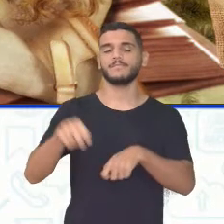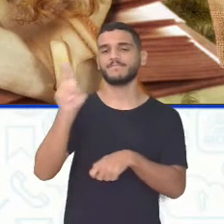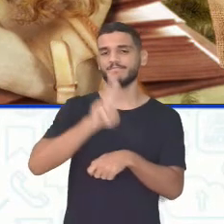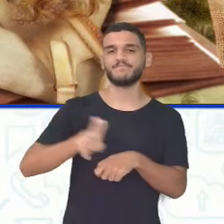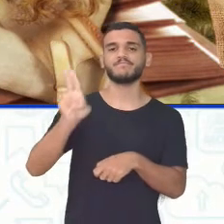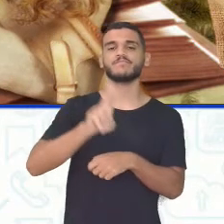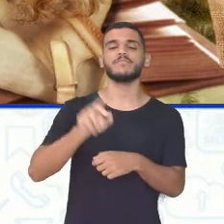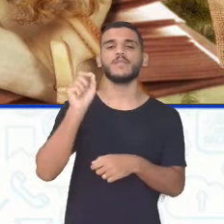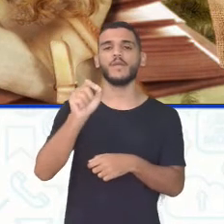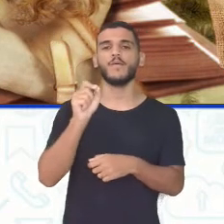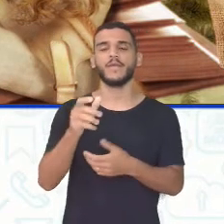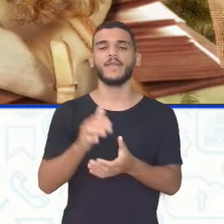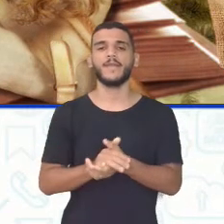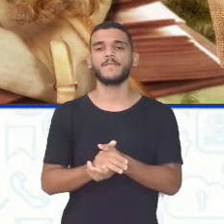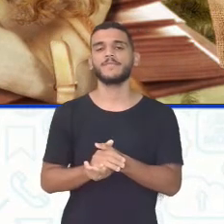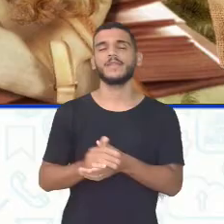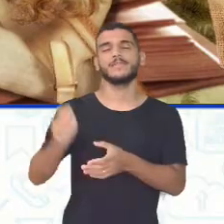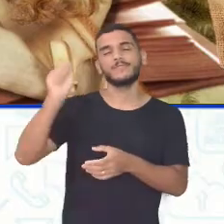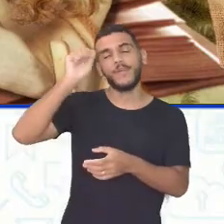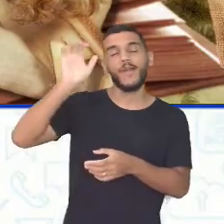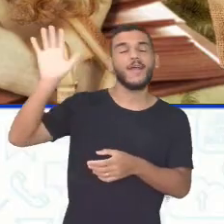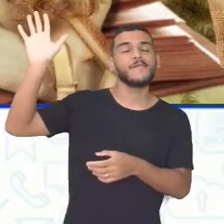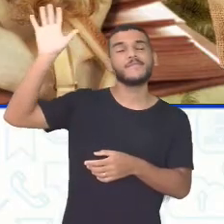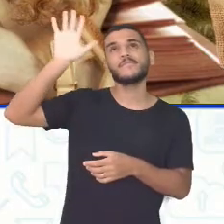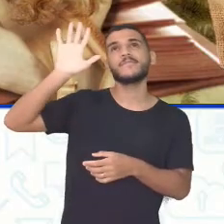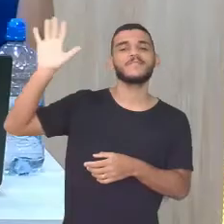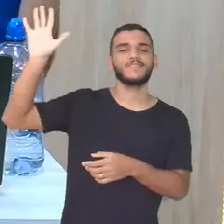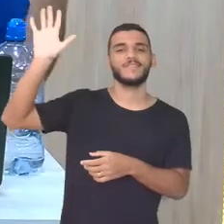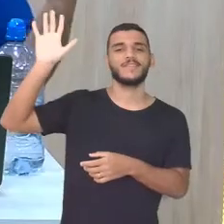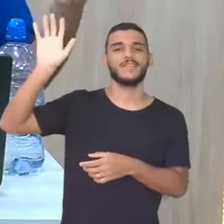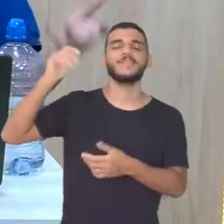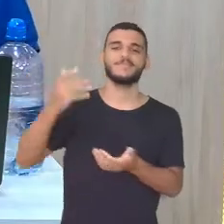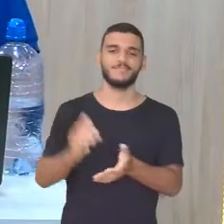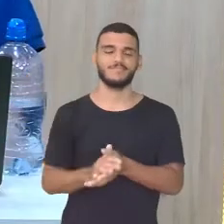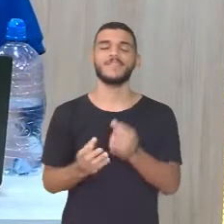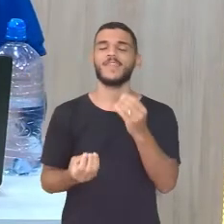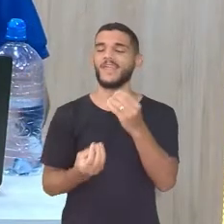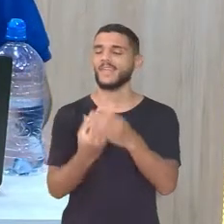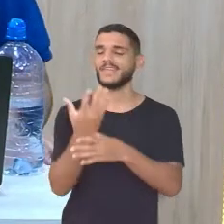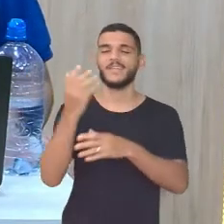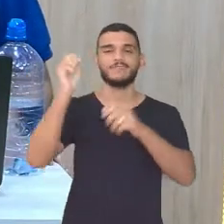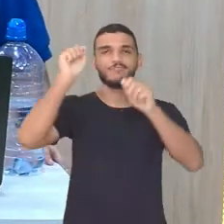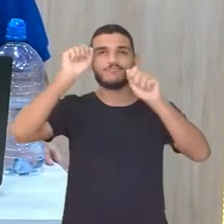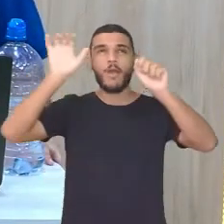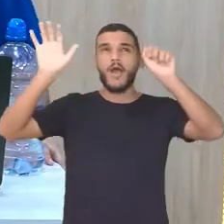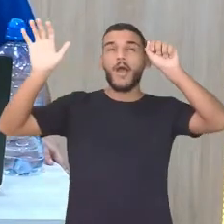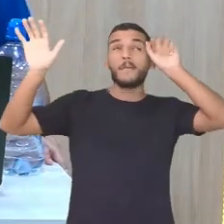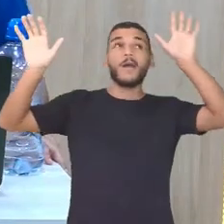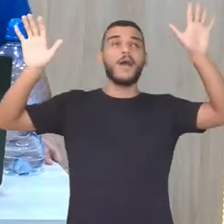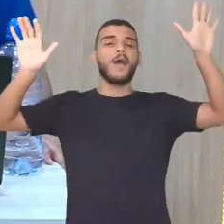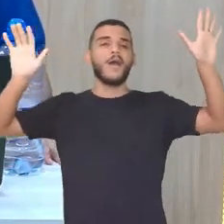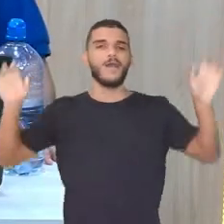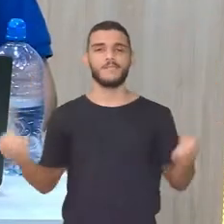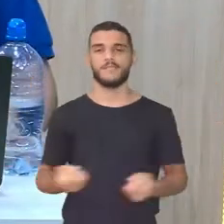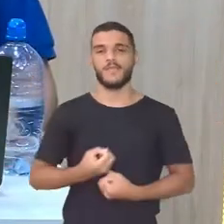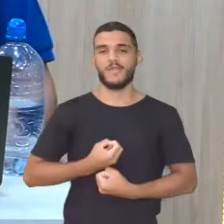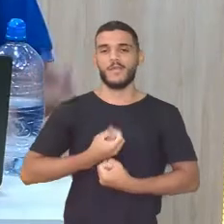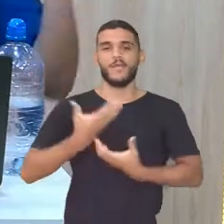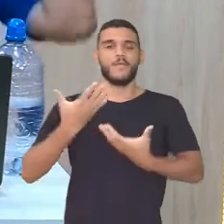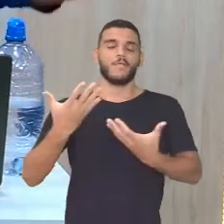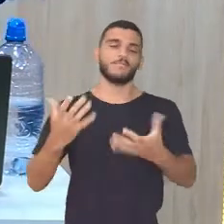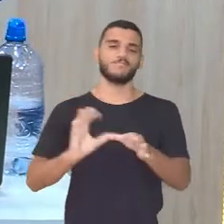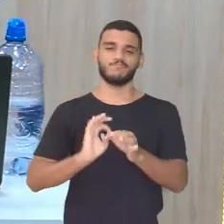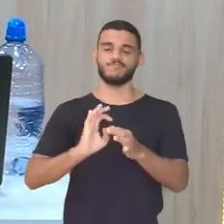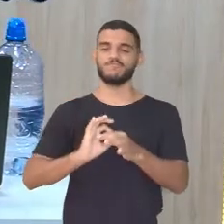ficção, da fantasia, do imaginativo, da criação, né? Isso, a liberdade poética, que é muito maior em um